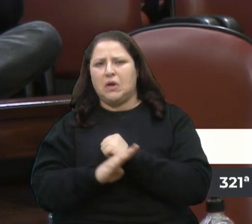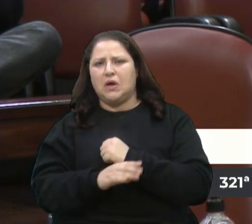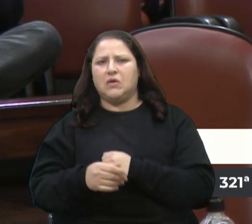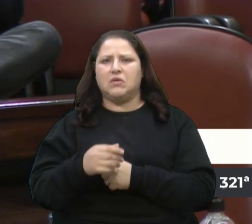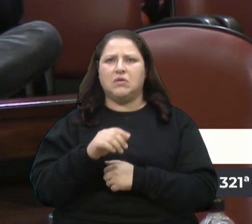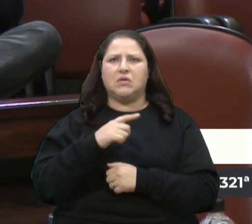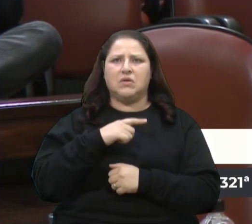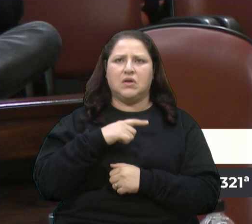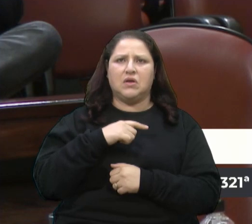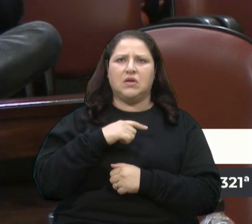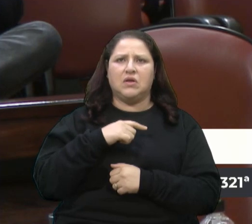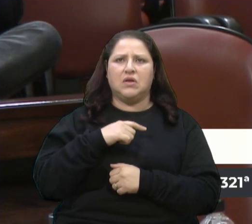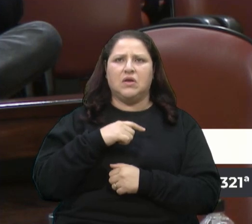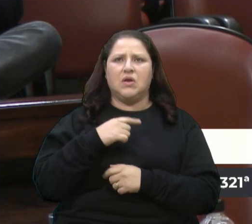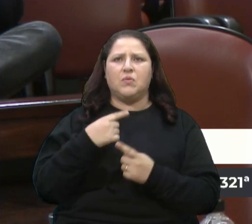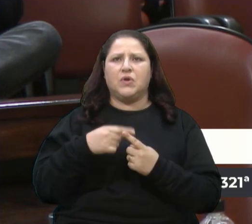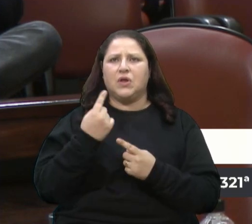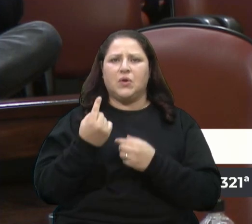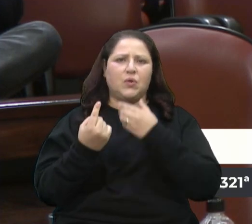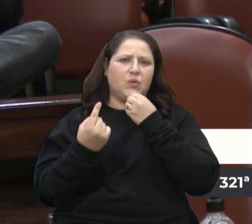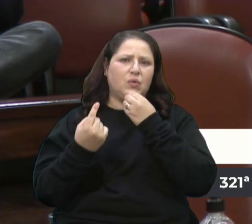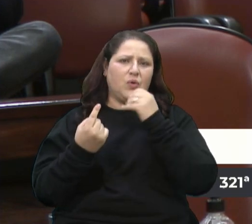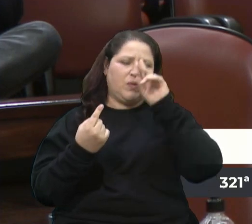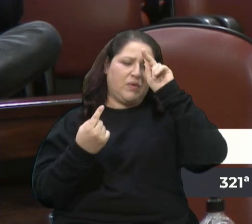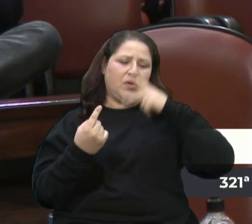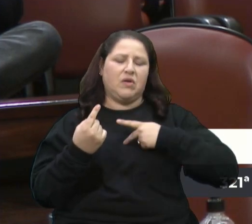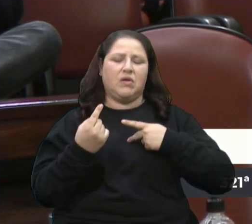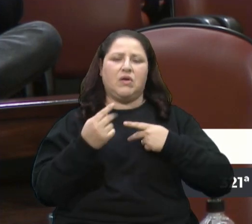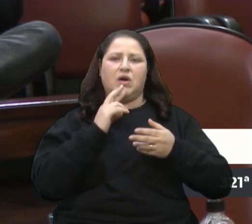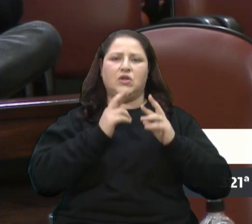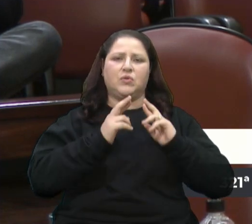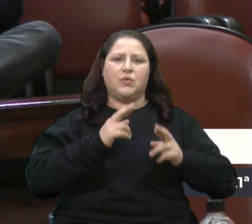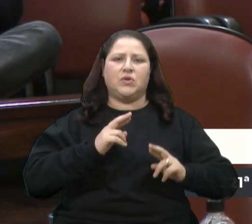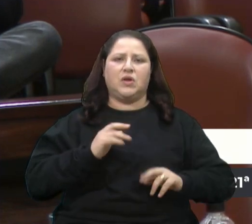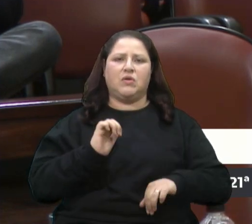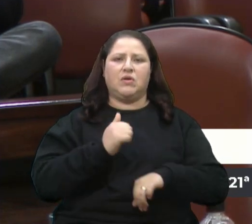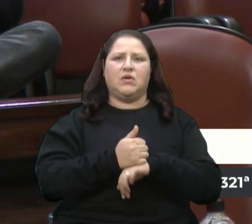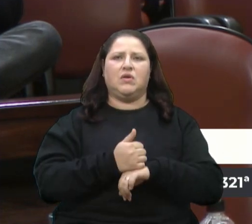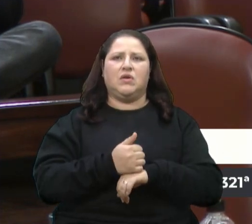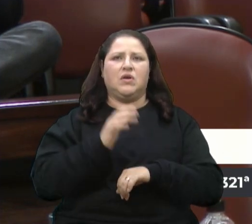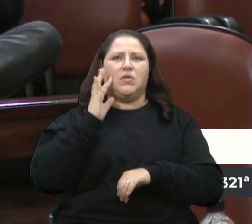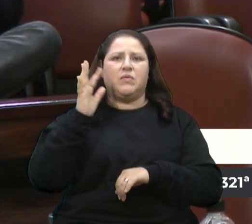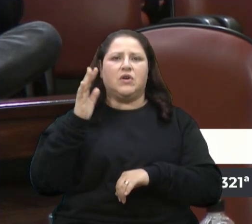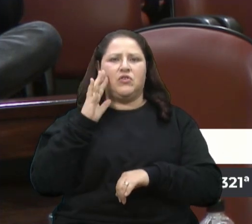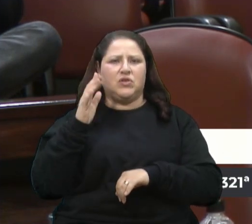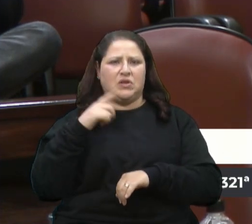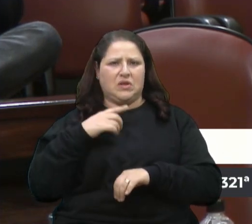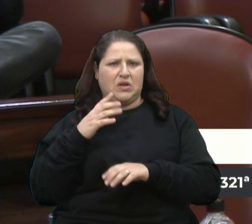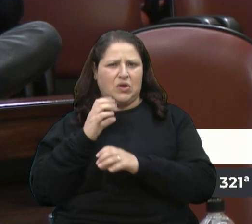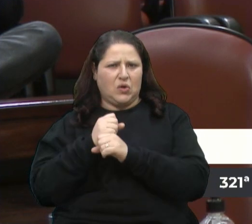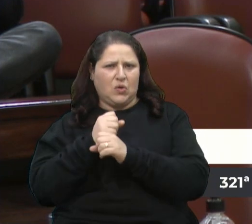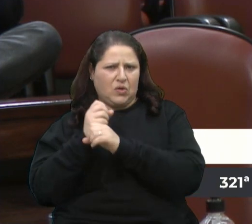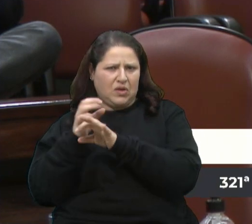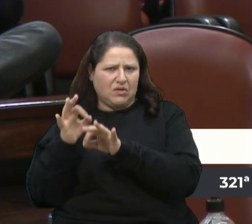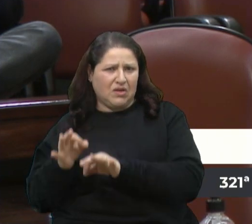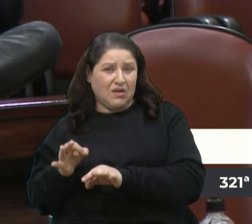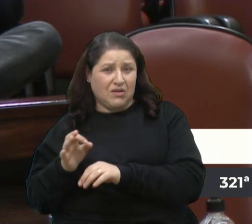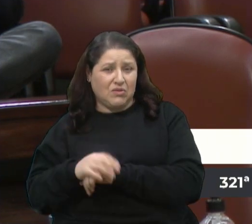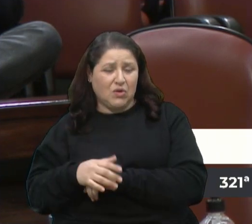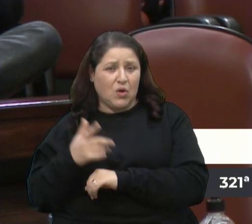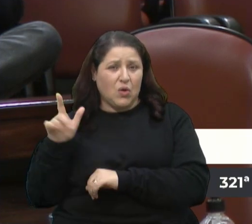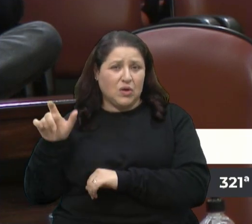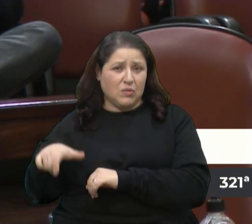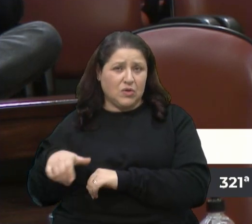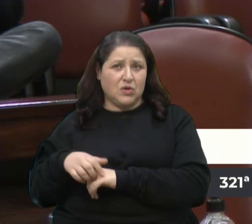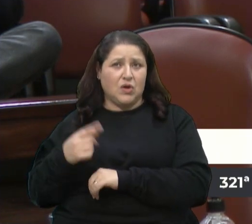que refazer tudo porque o cara respondeu pelas pessoas. Olha o embaralhamento de dados, será que deu certo isso daí? E os outros?